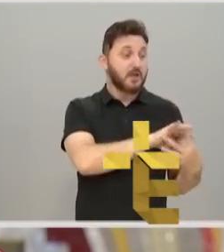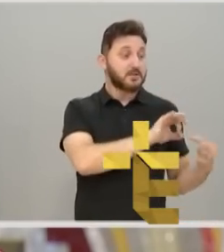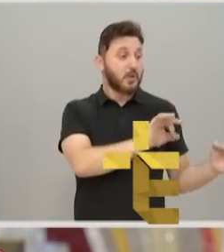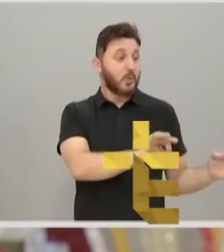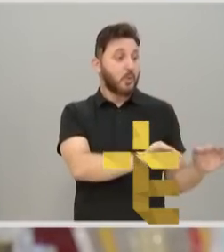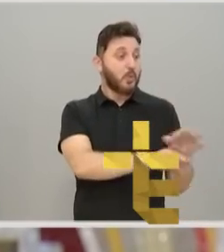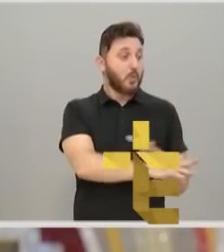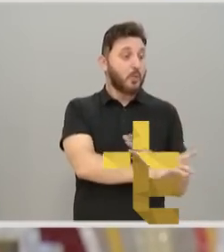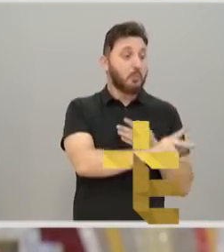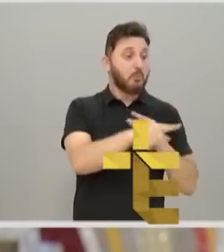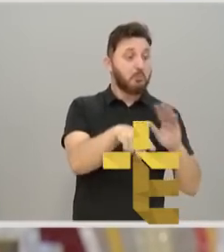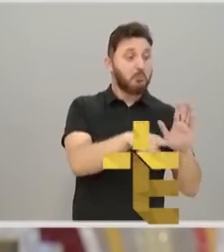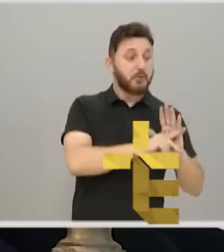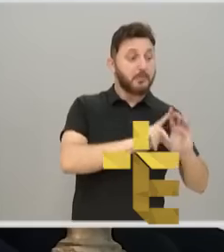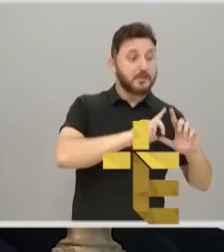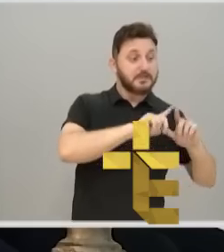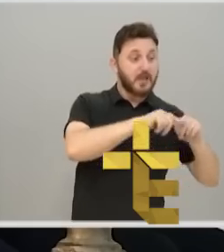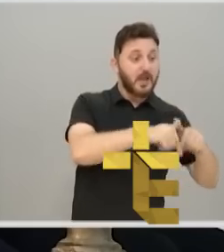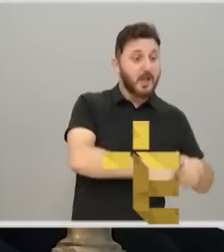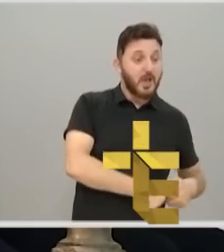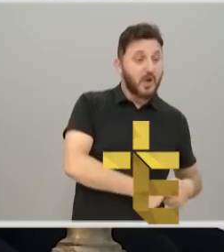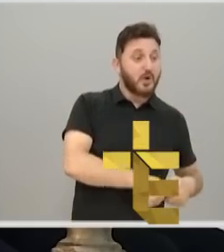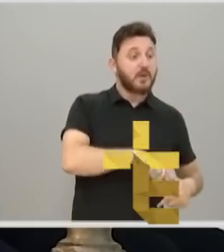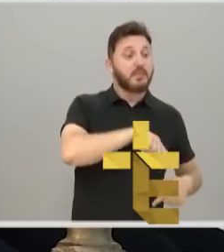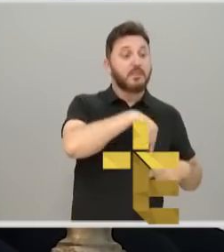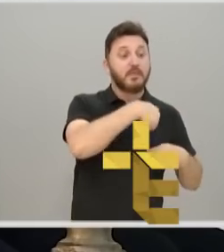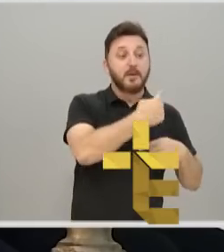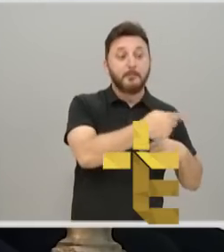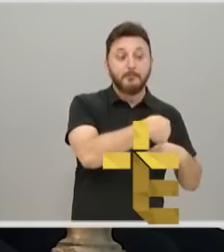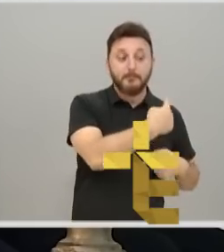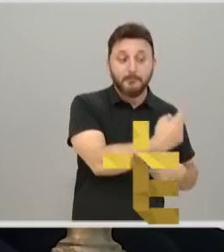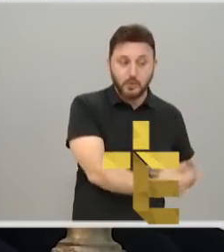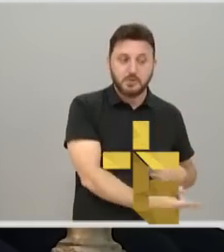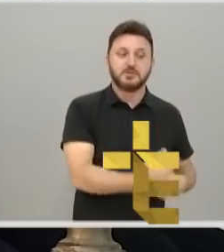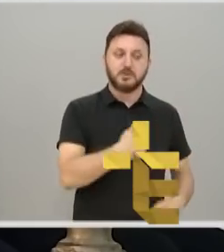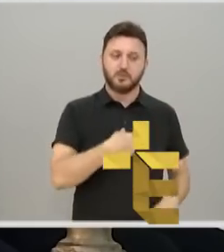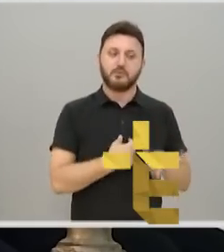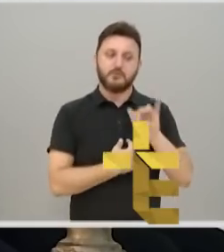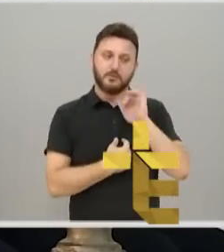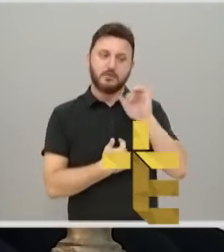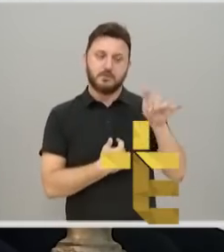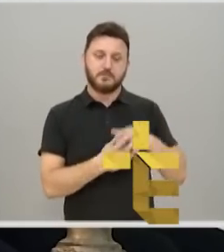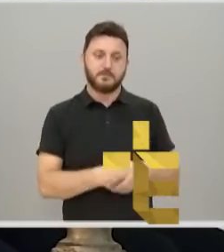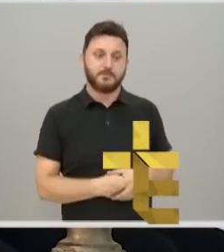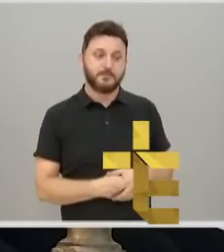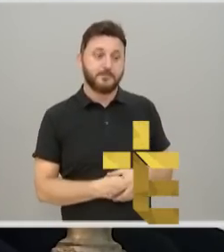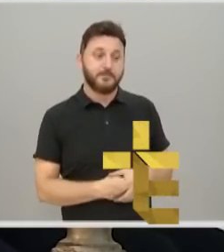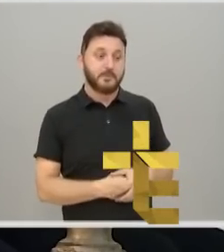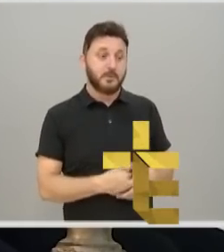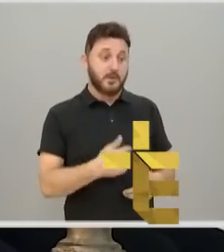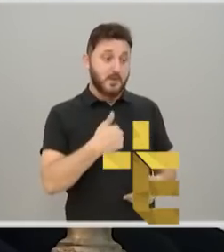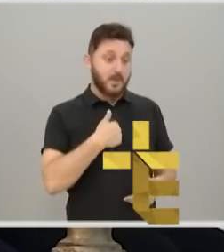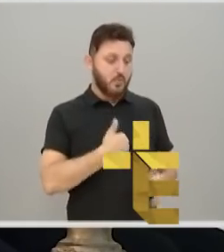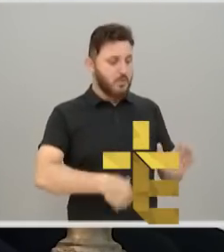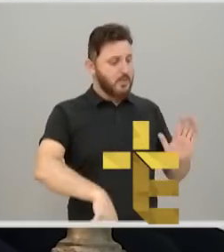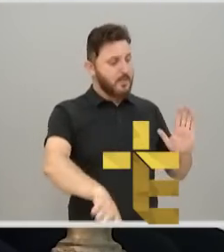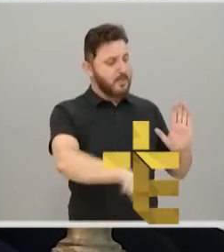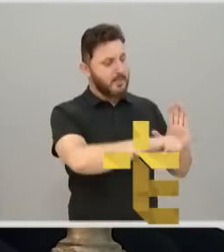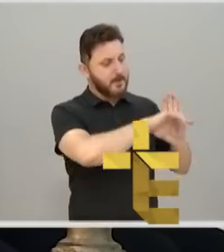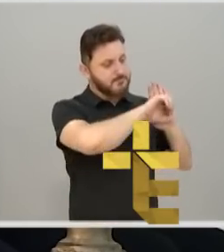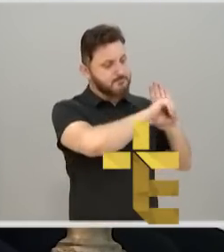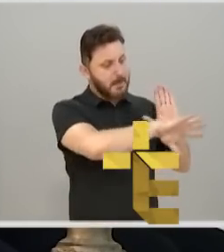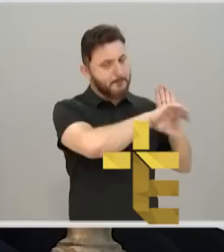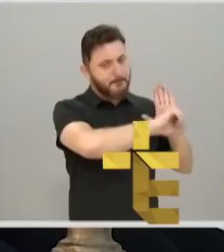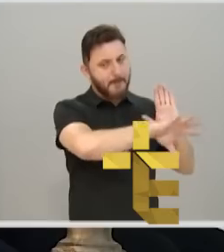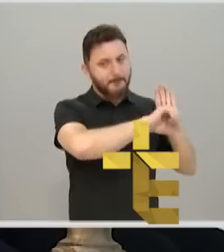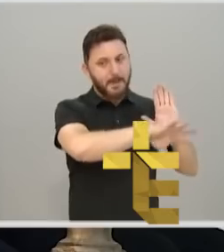a casa de Israel depois destes dias, diz o Senhor. Imprimirei minha lei e minha em